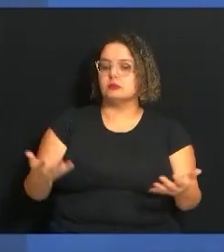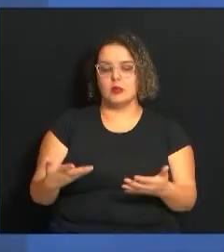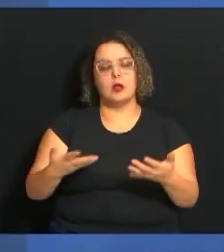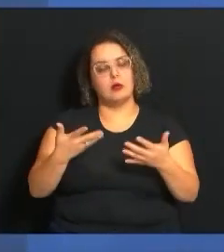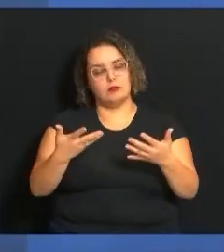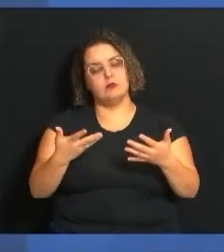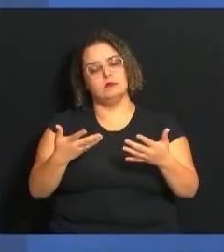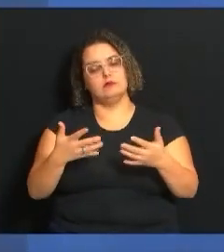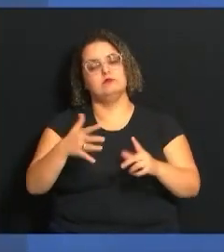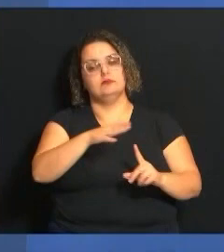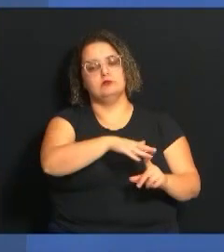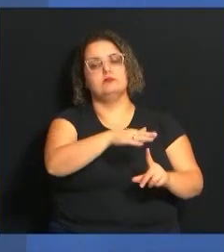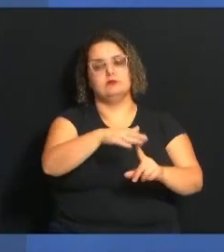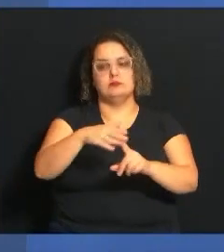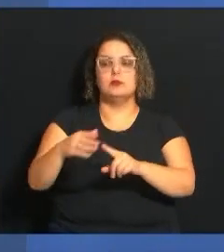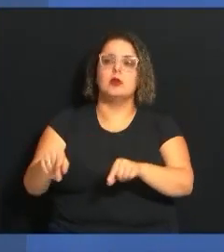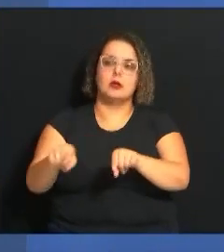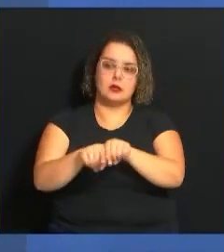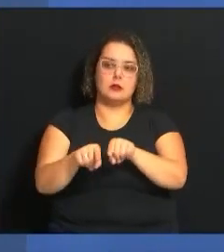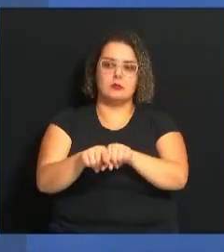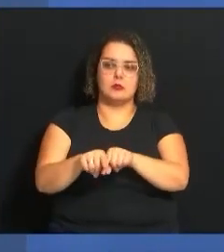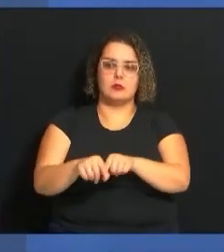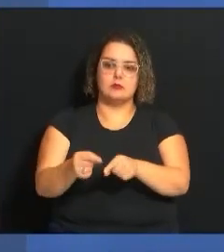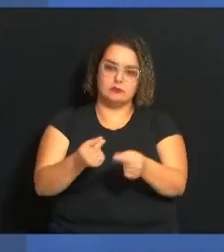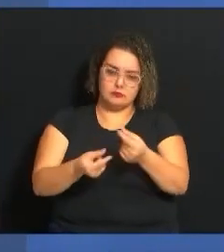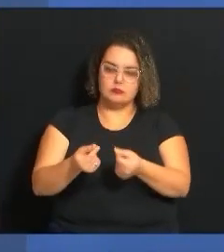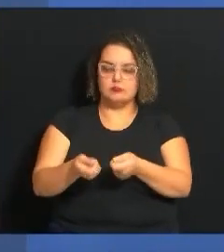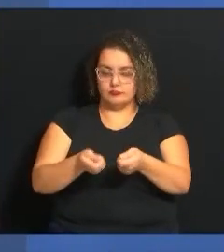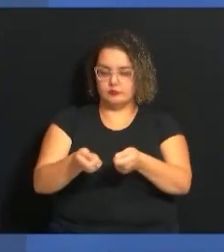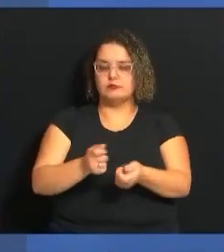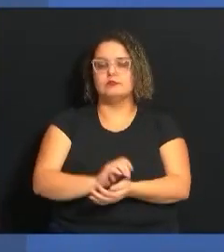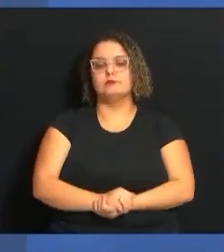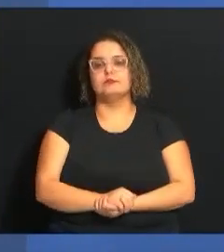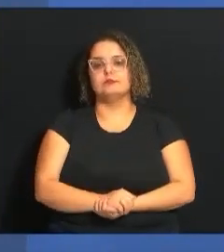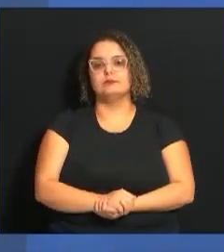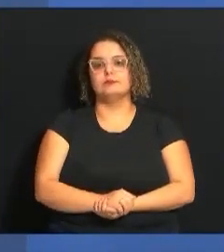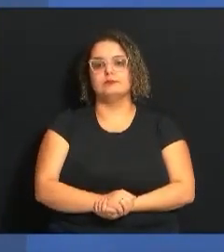meio ambiente e também economizar um pouquinho. Vamos ver.